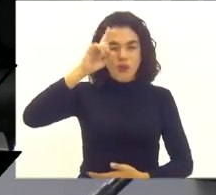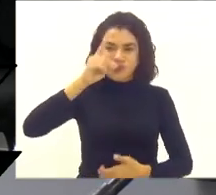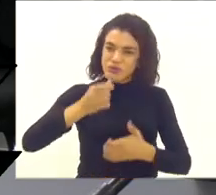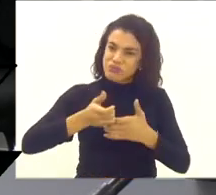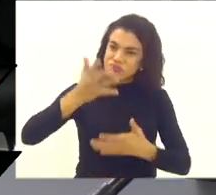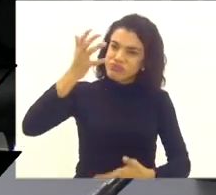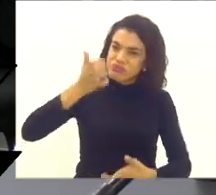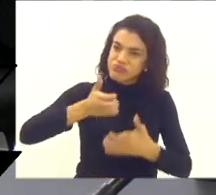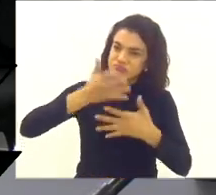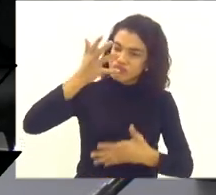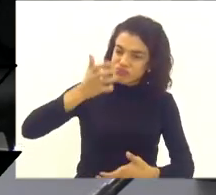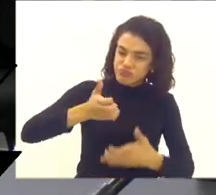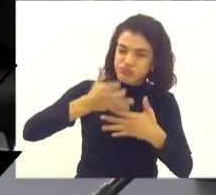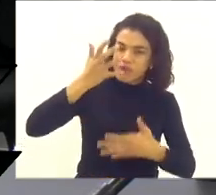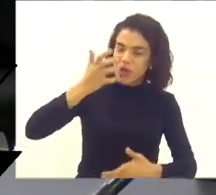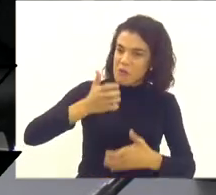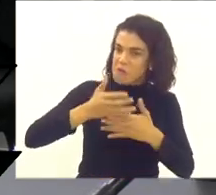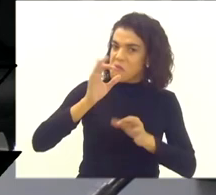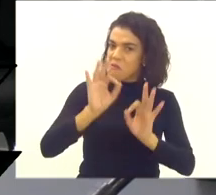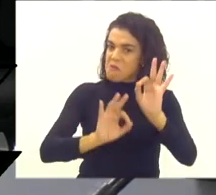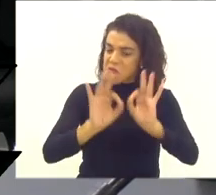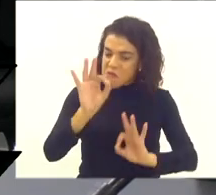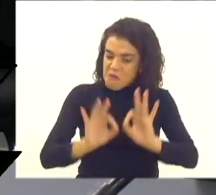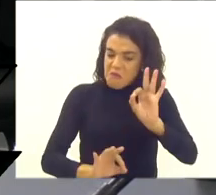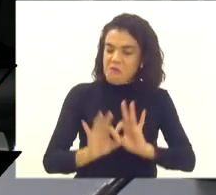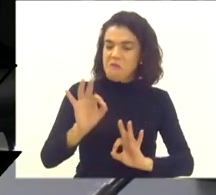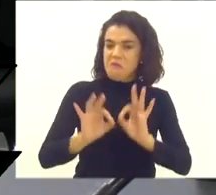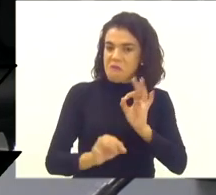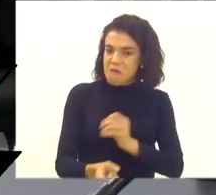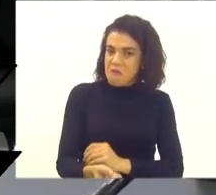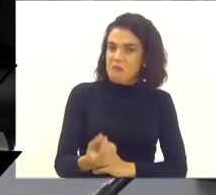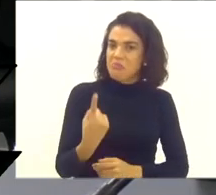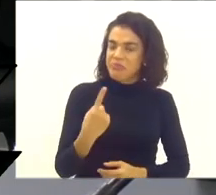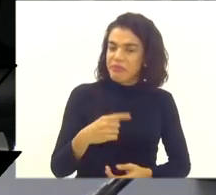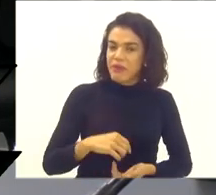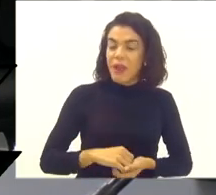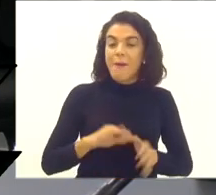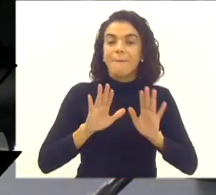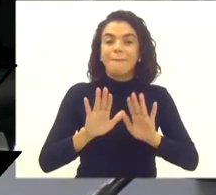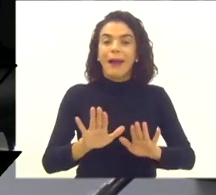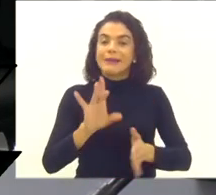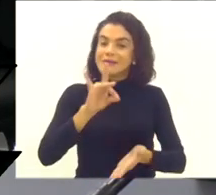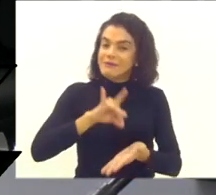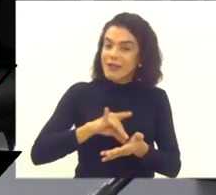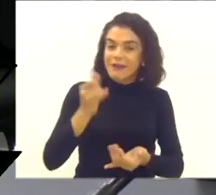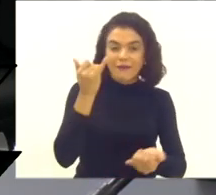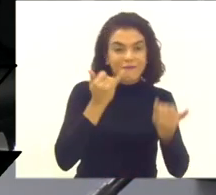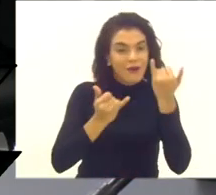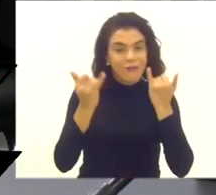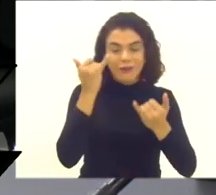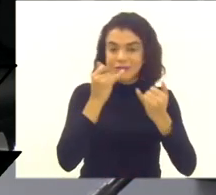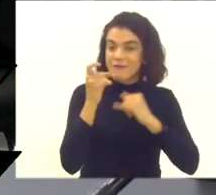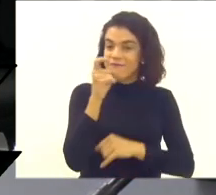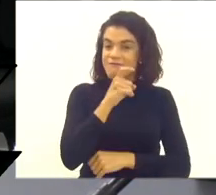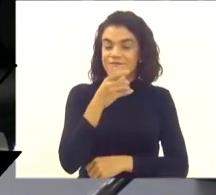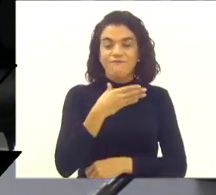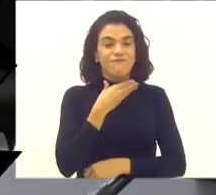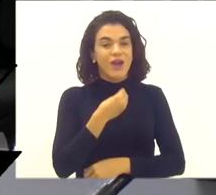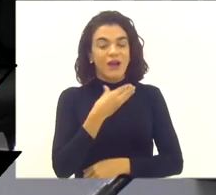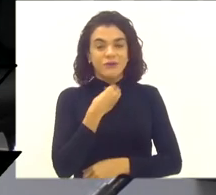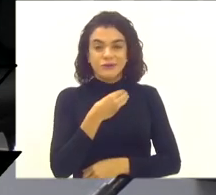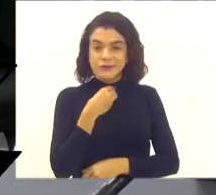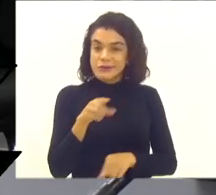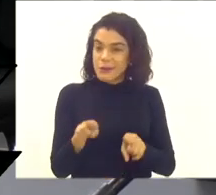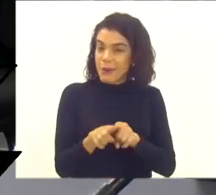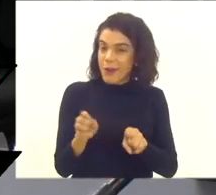é um ecossistema muito bem estruturado né mas elas são informações falsas e